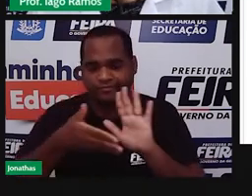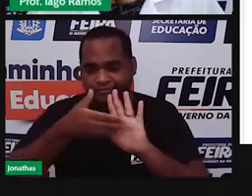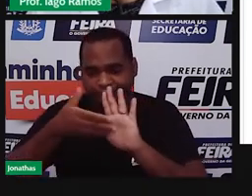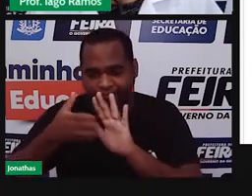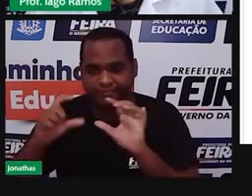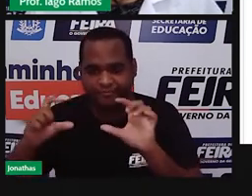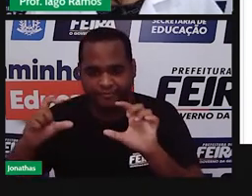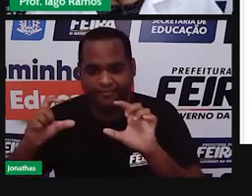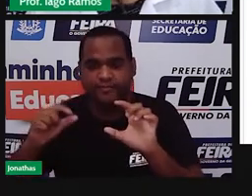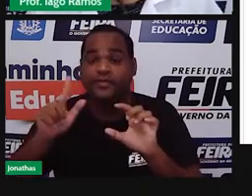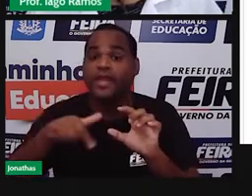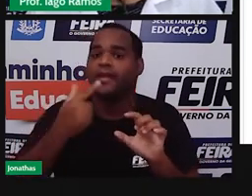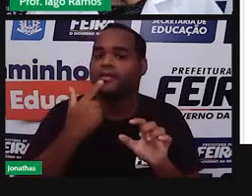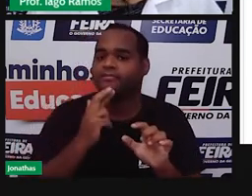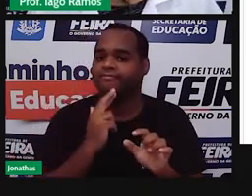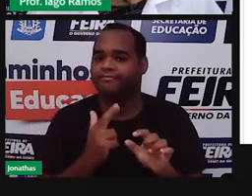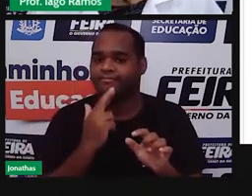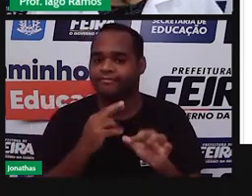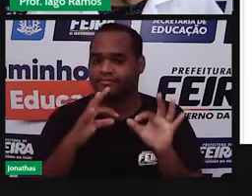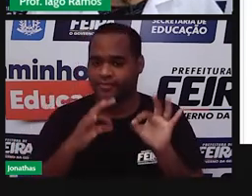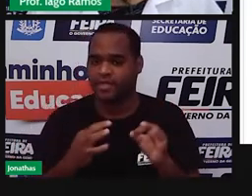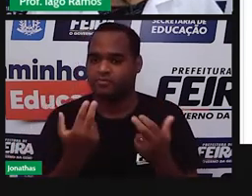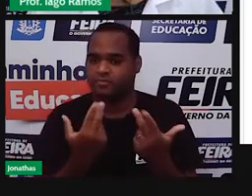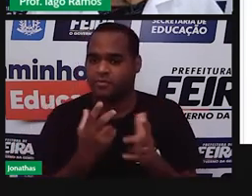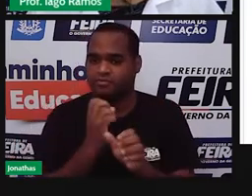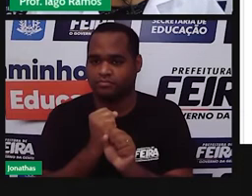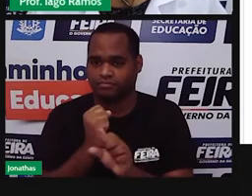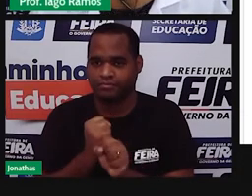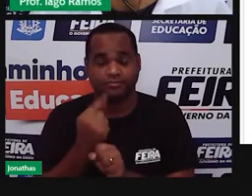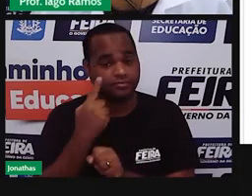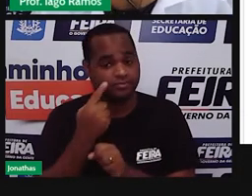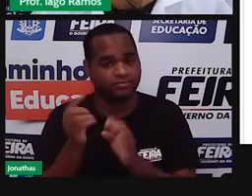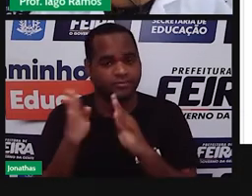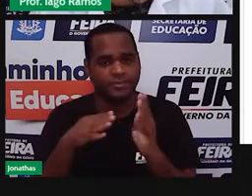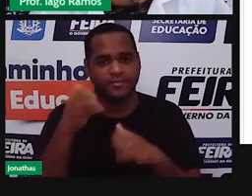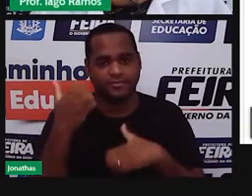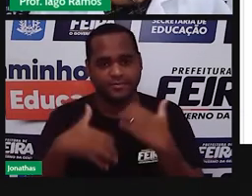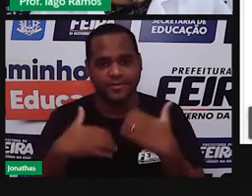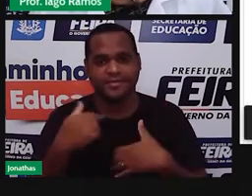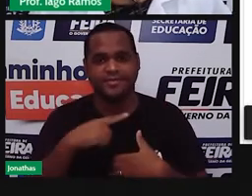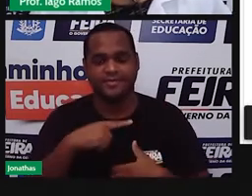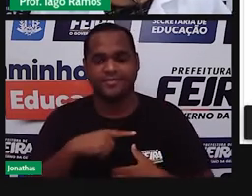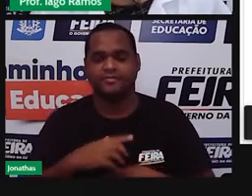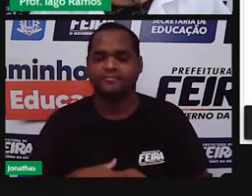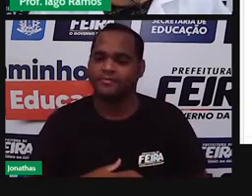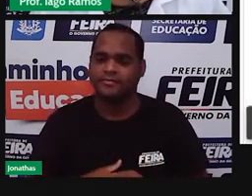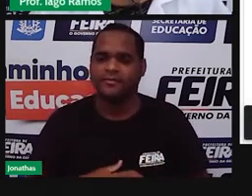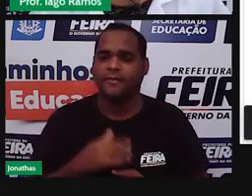O resultado da soma vai ser o mesmo. Então acompanhe comigo, tá?